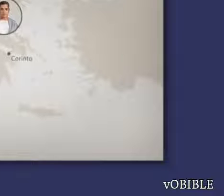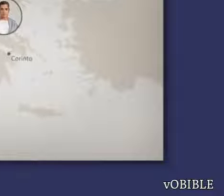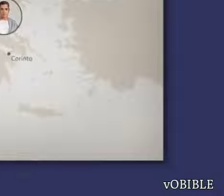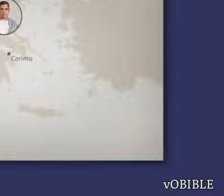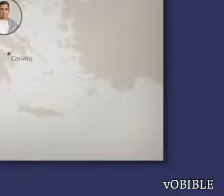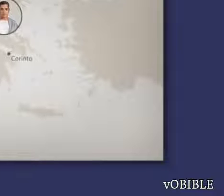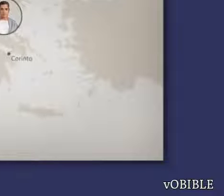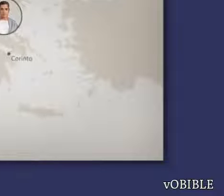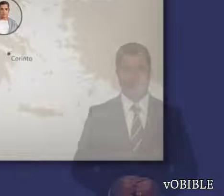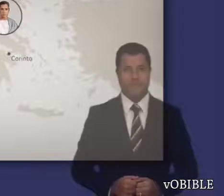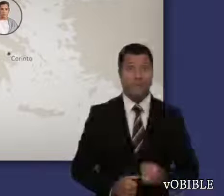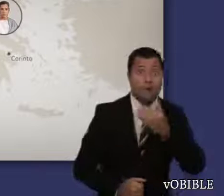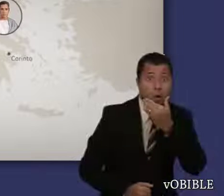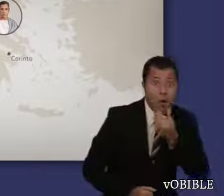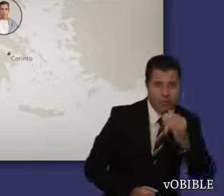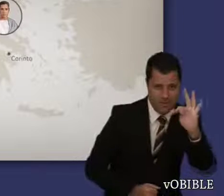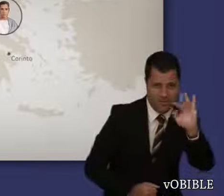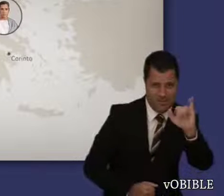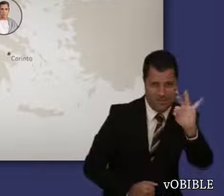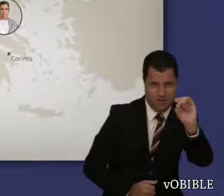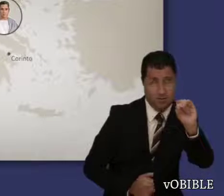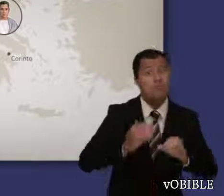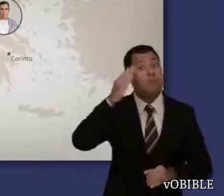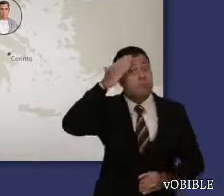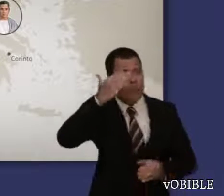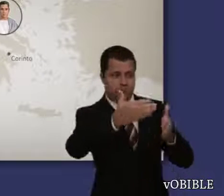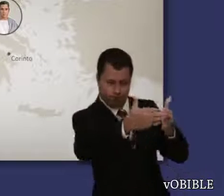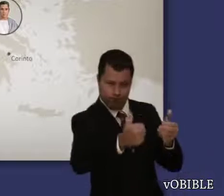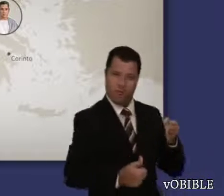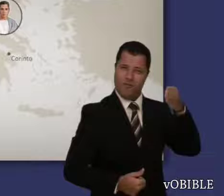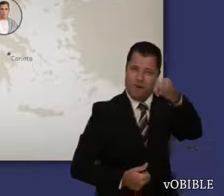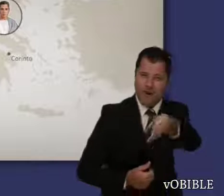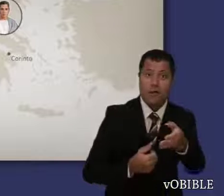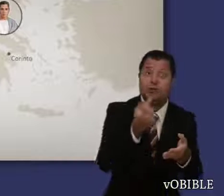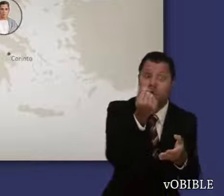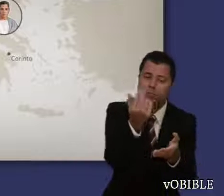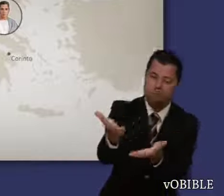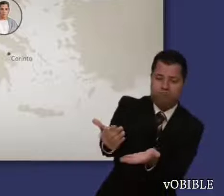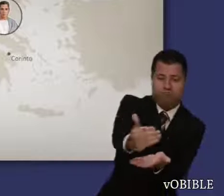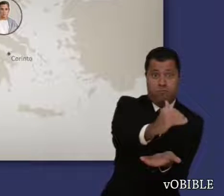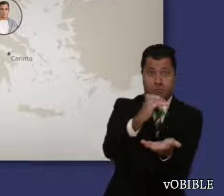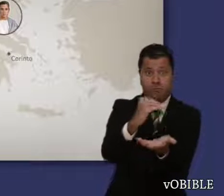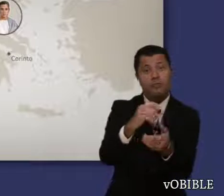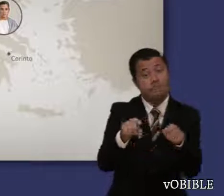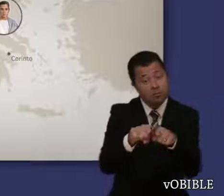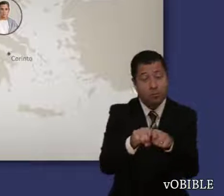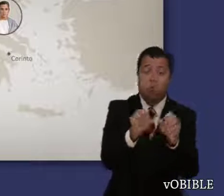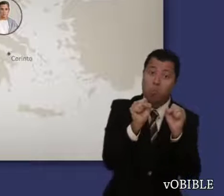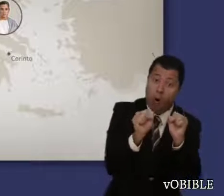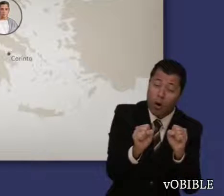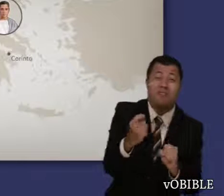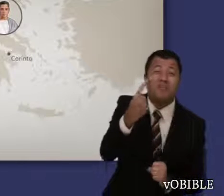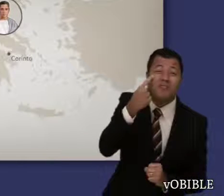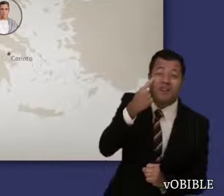Tito foi enviado a Corinto para ajudar a buscar donativos para os irmãos na Judéia. Talvez também tenha ido ver como os cristãos de